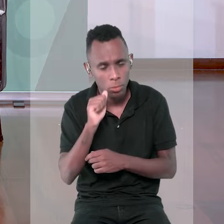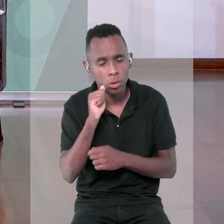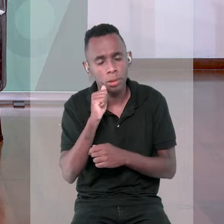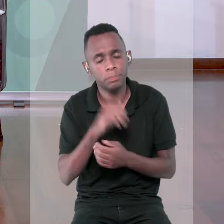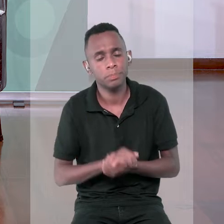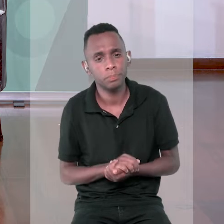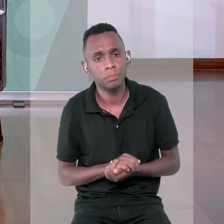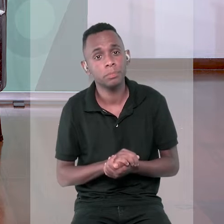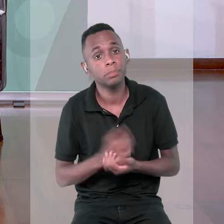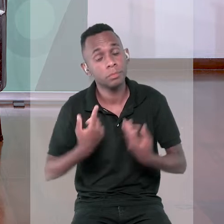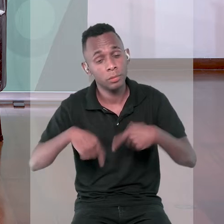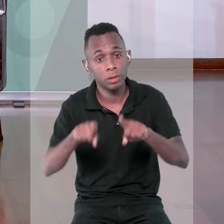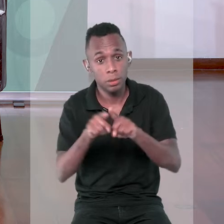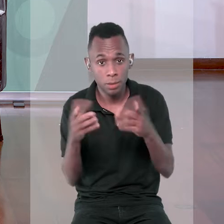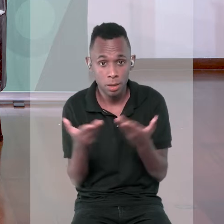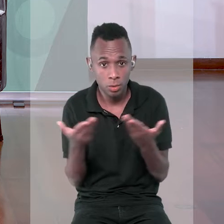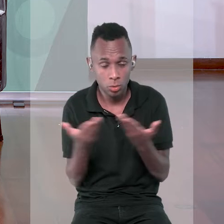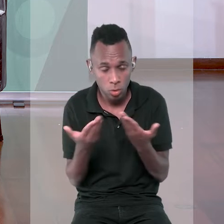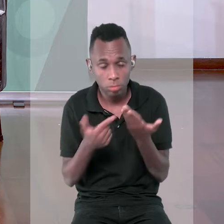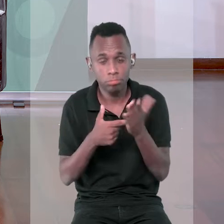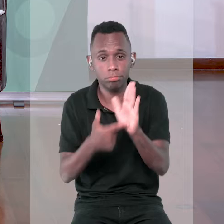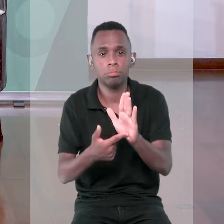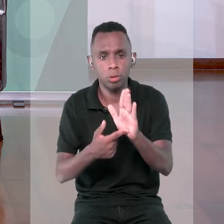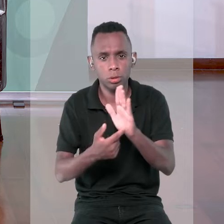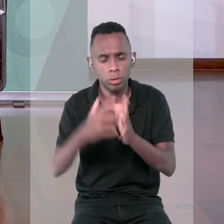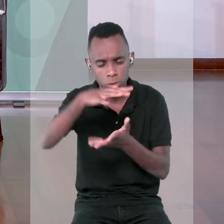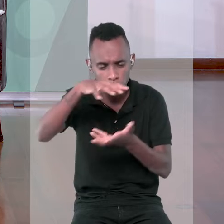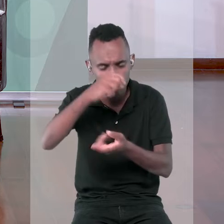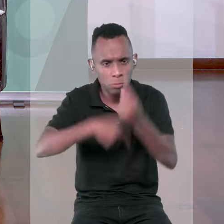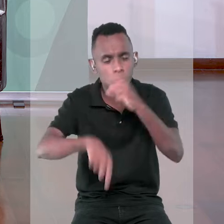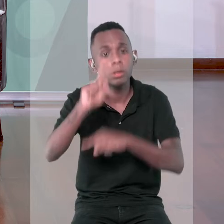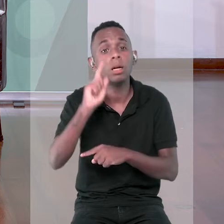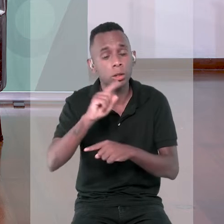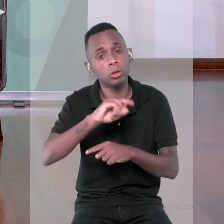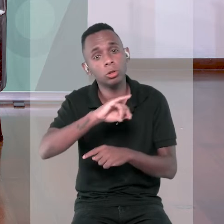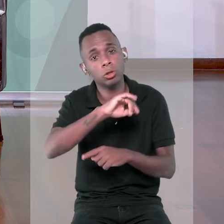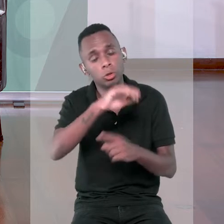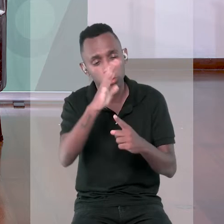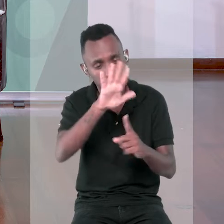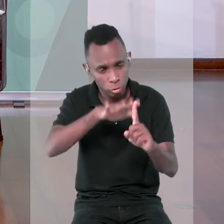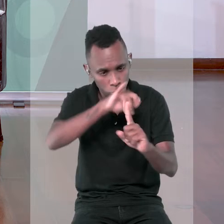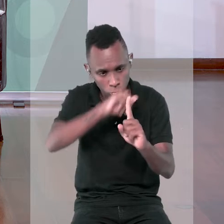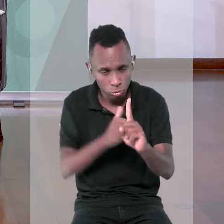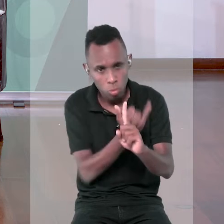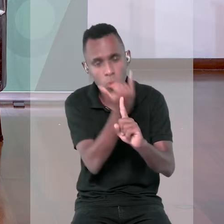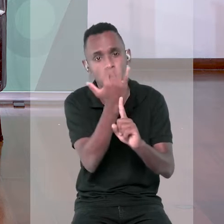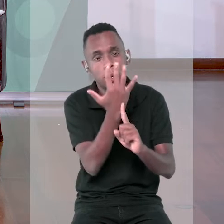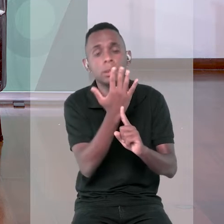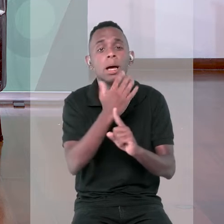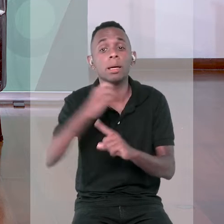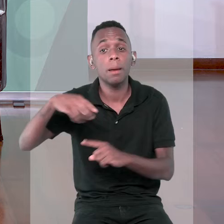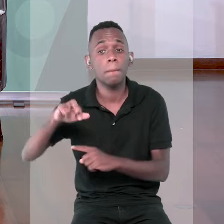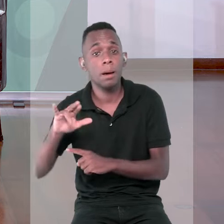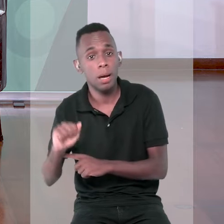EDUSP. E agora lança Revolucionárias, Joana d'Arc, Maria Quitéria,